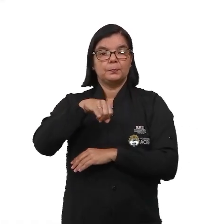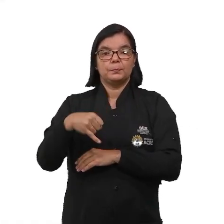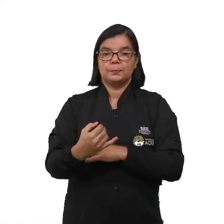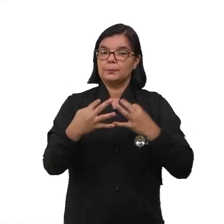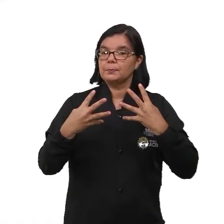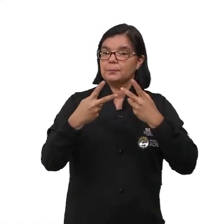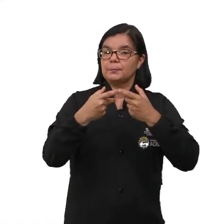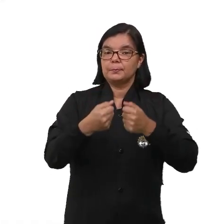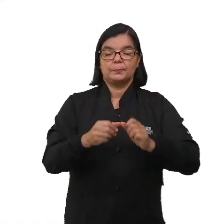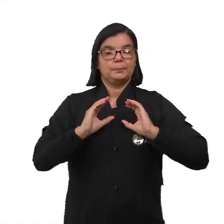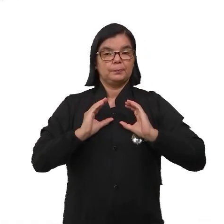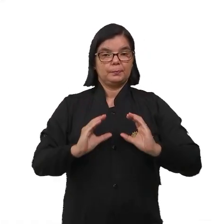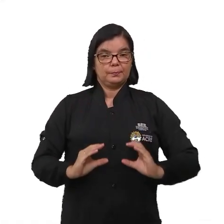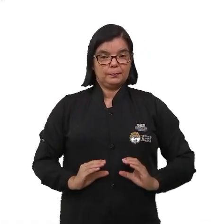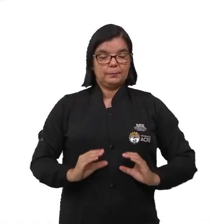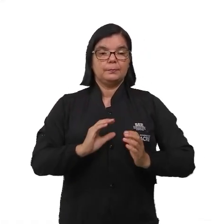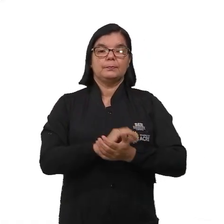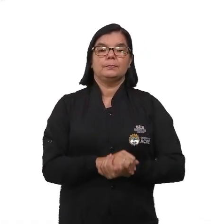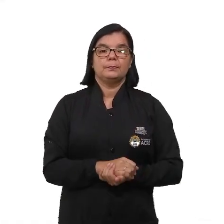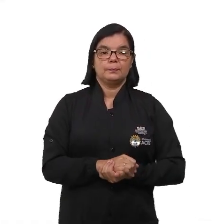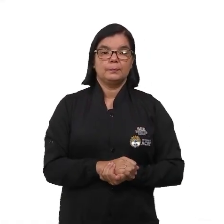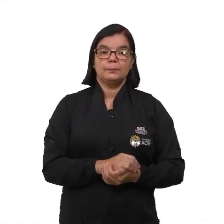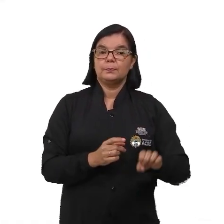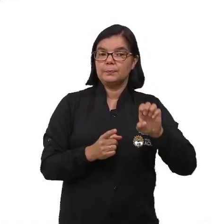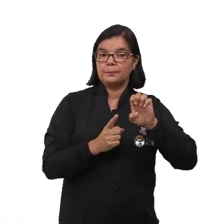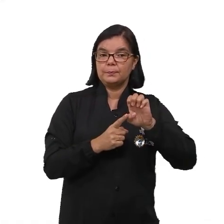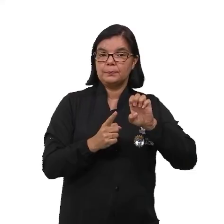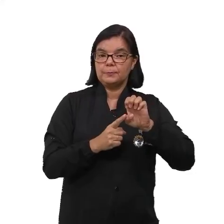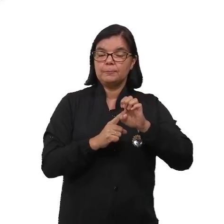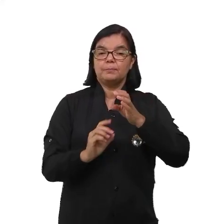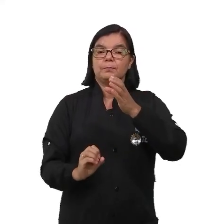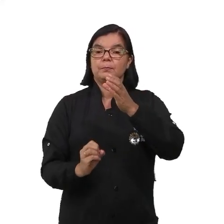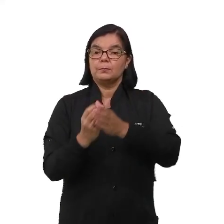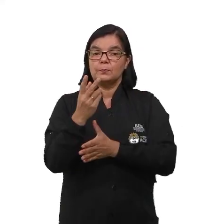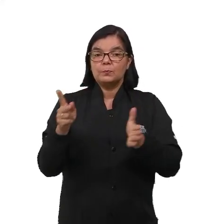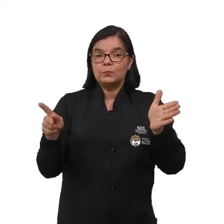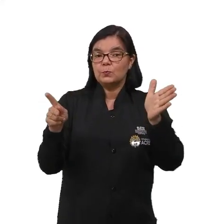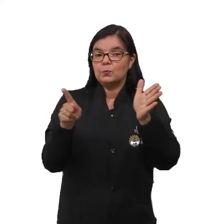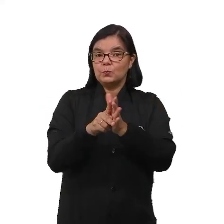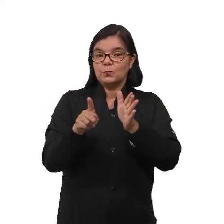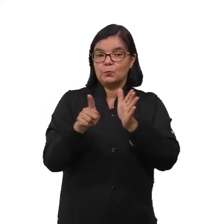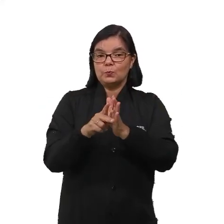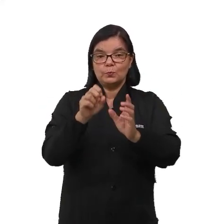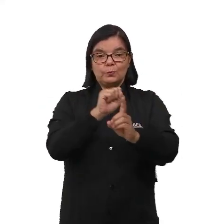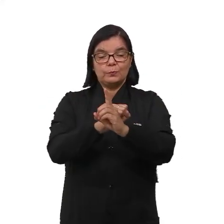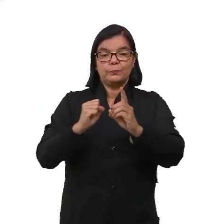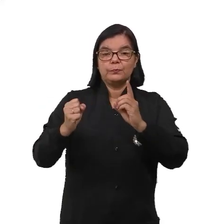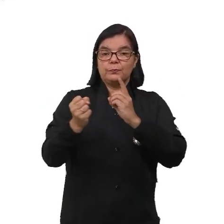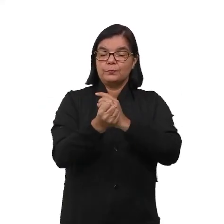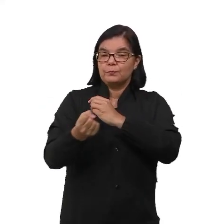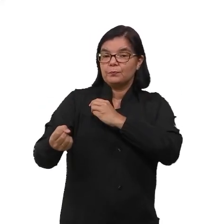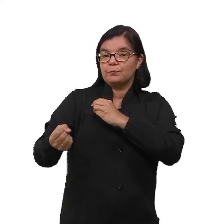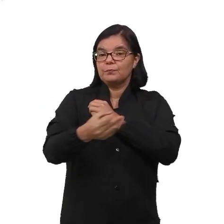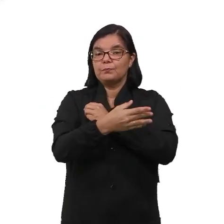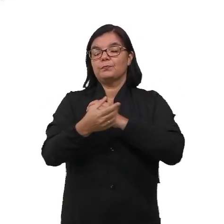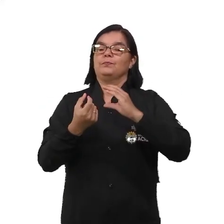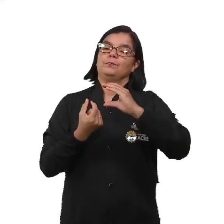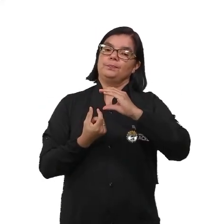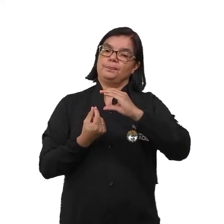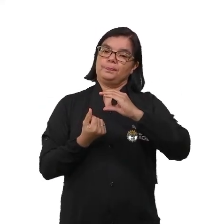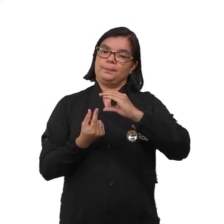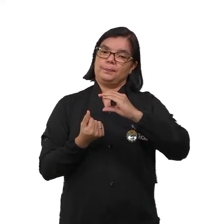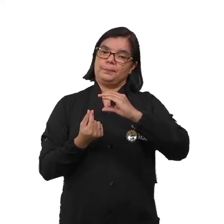igualdade de oportunidades para todos os cidadãos. E letra E, um fenômeno exclusivo